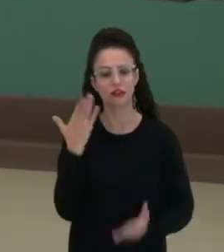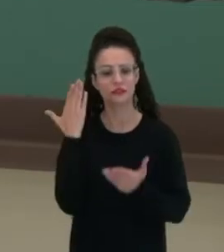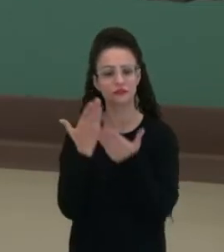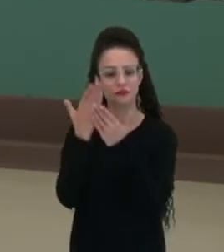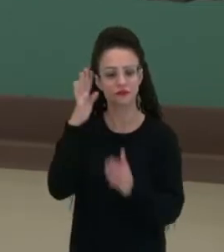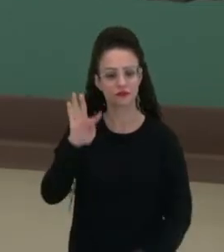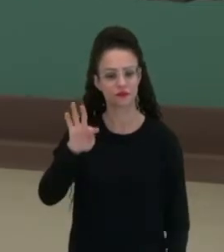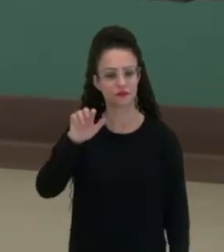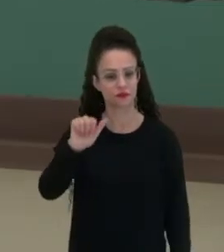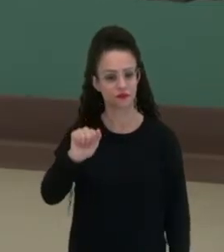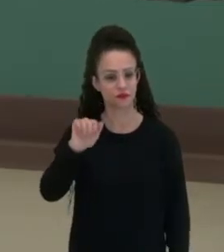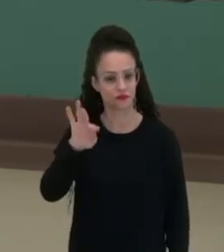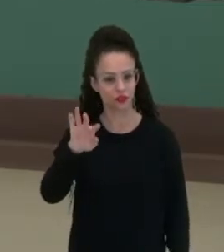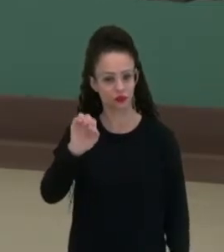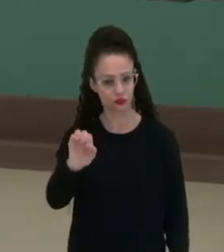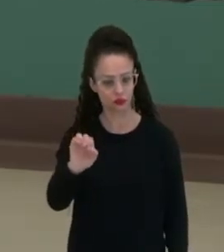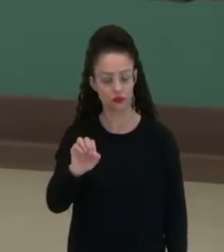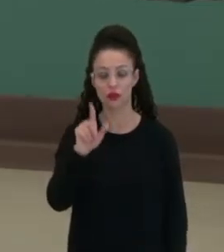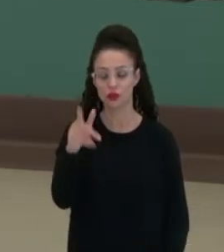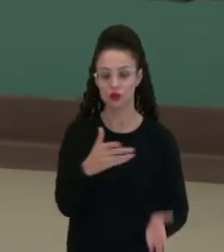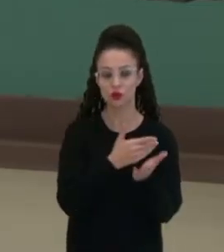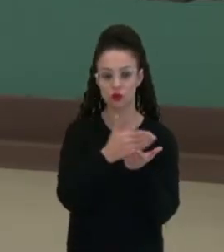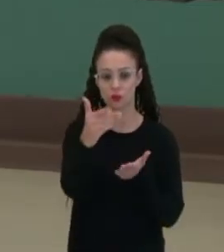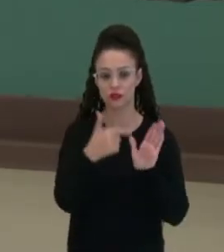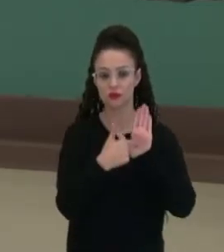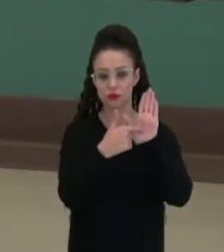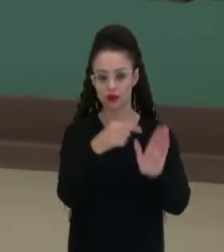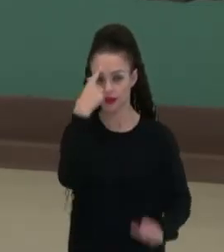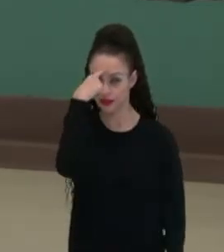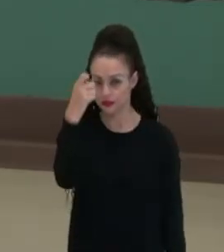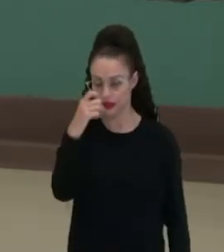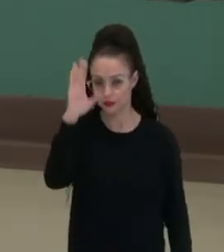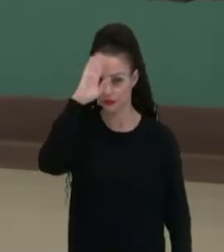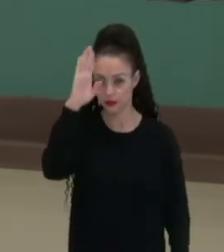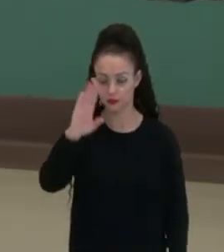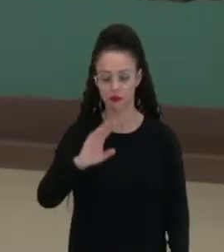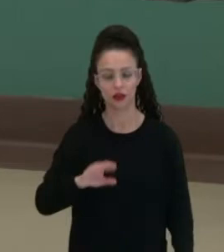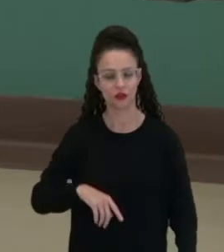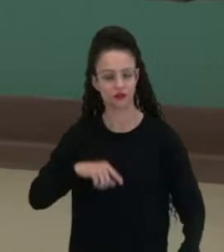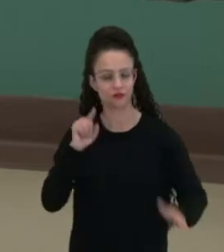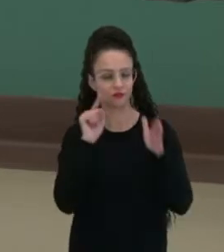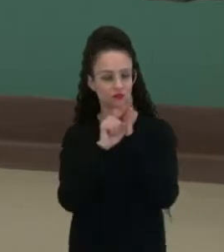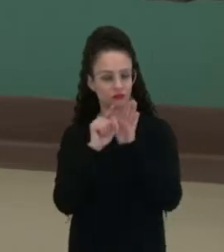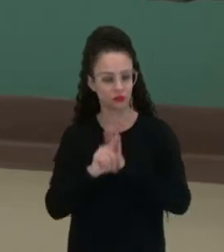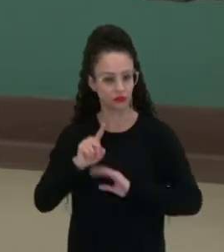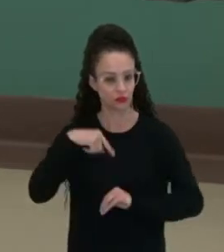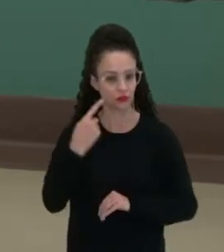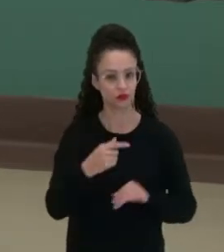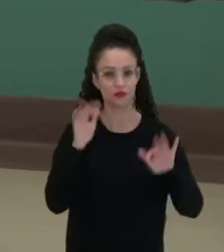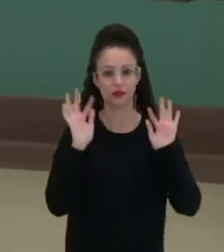Ele começa a mostrar a tese, depois daqueles questionamentos, aqui.